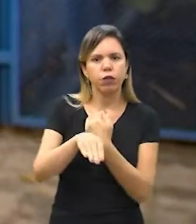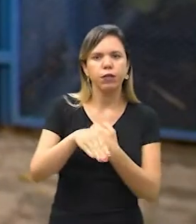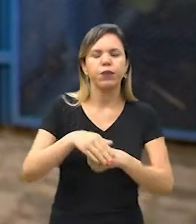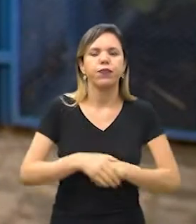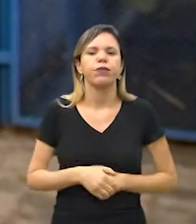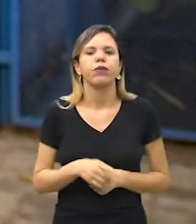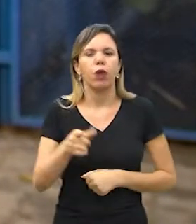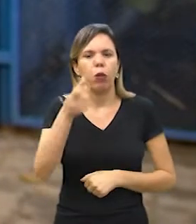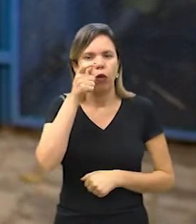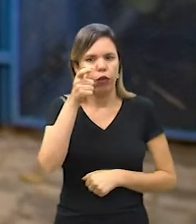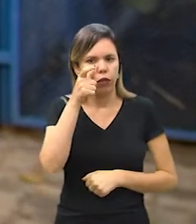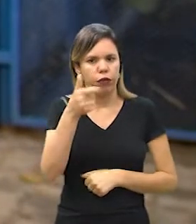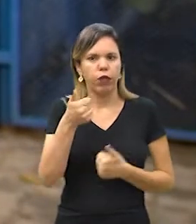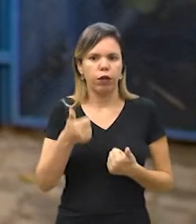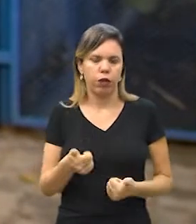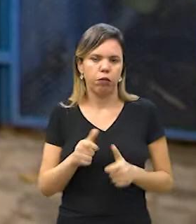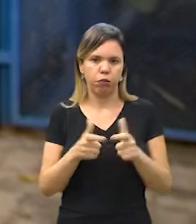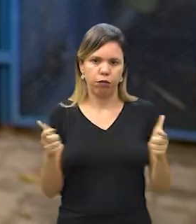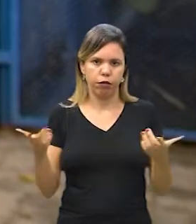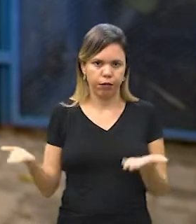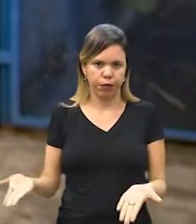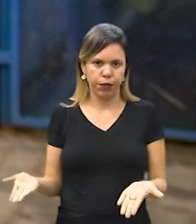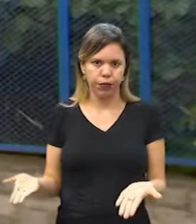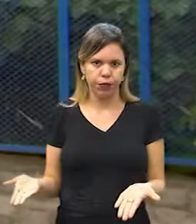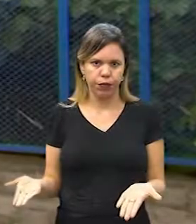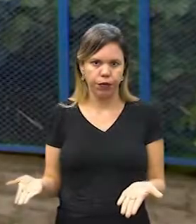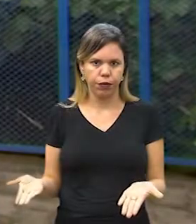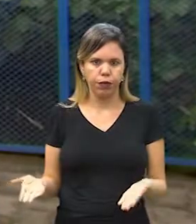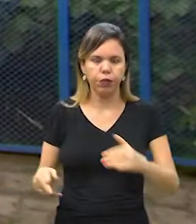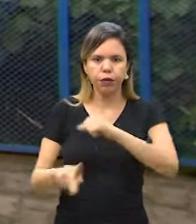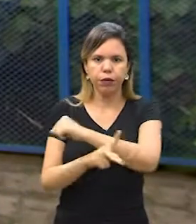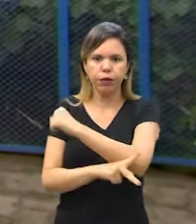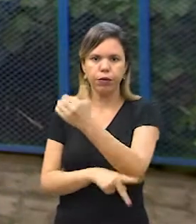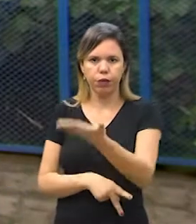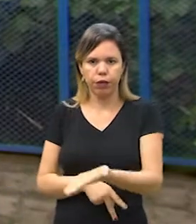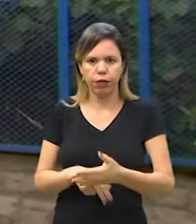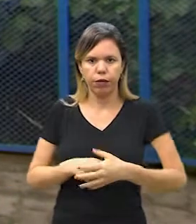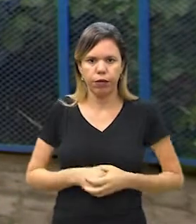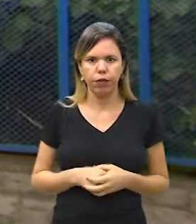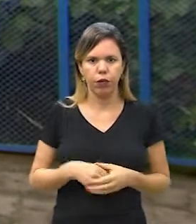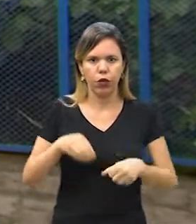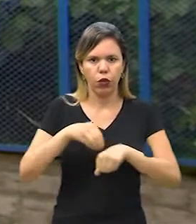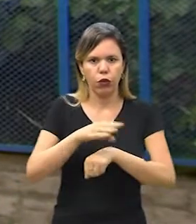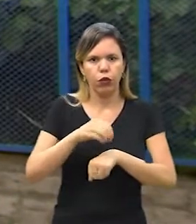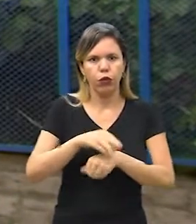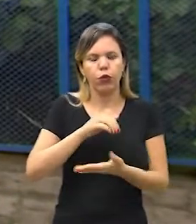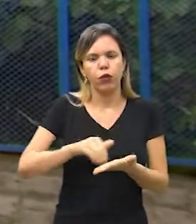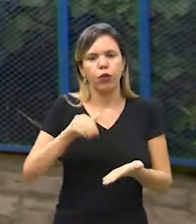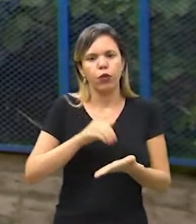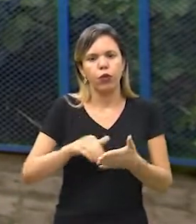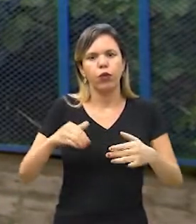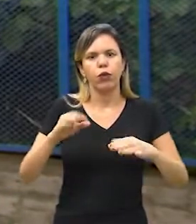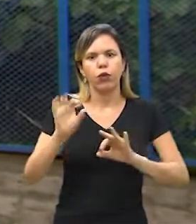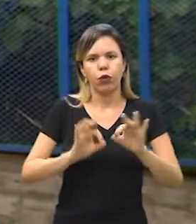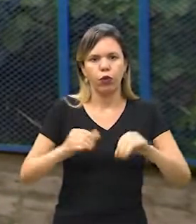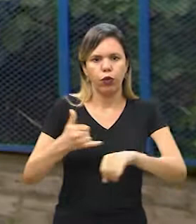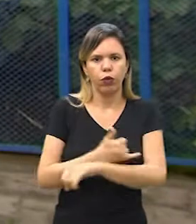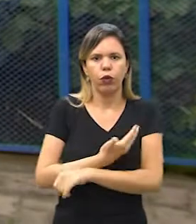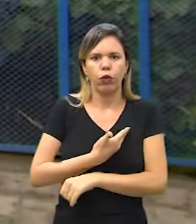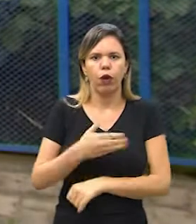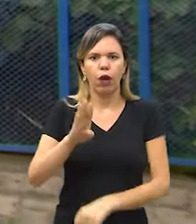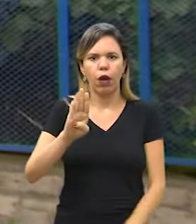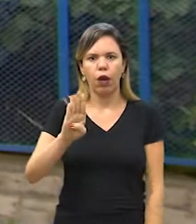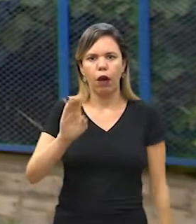conta do trânsito que você pode ver tá bem bem grande aqui e a questão da ponte né eu vou passar o secretário de infraestrutura